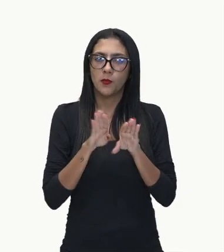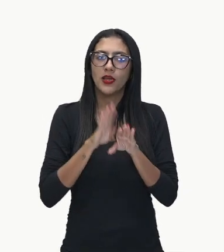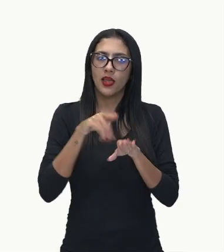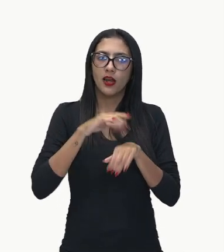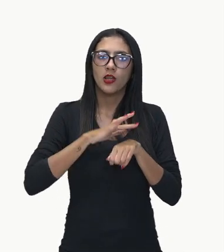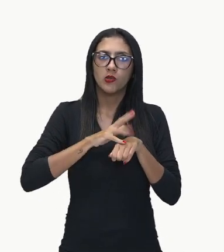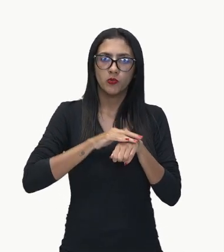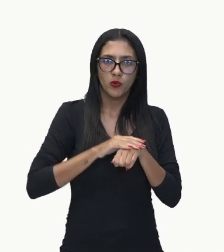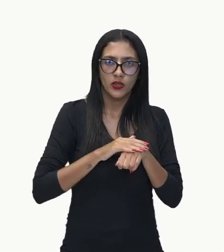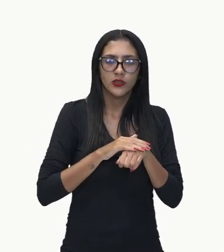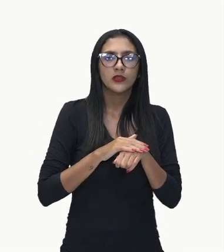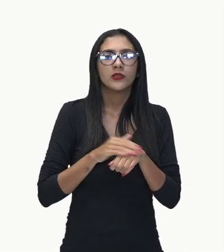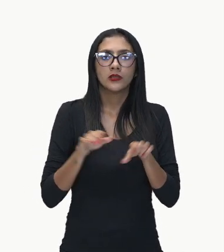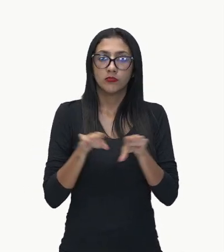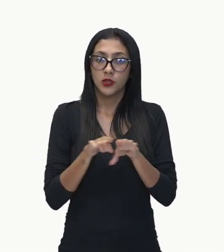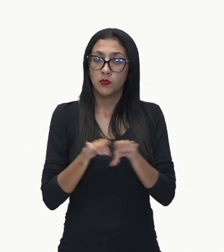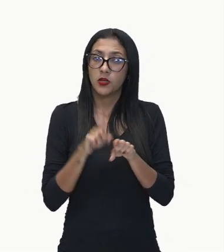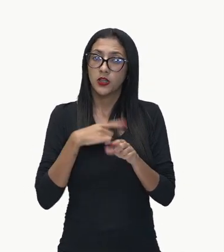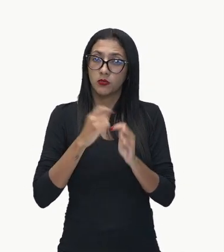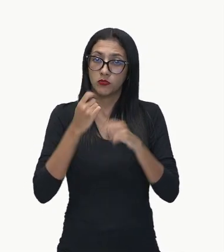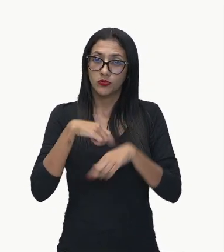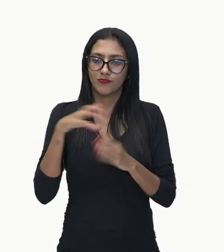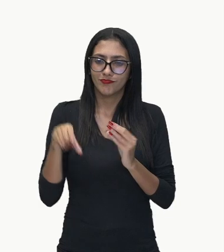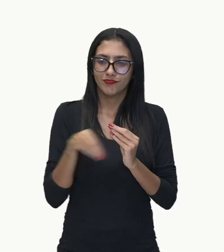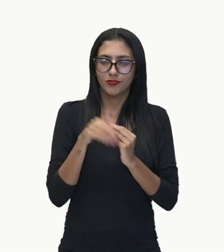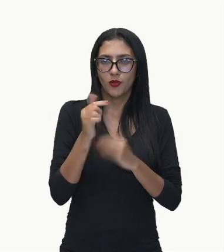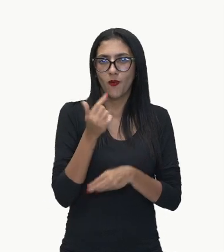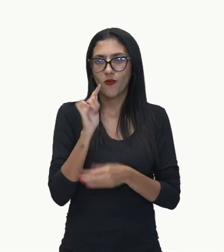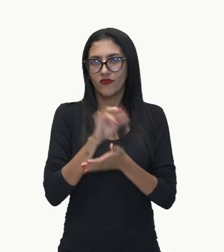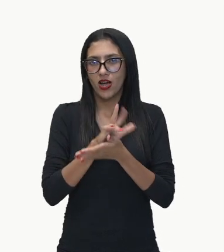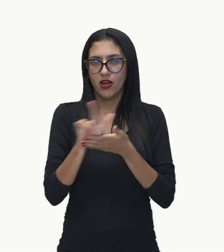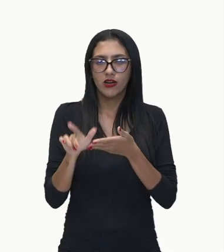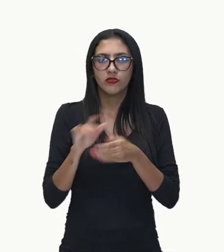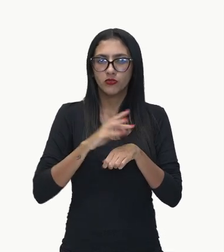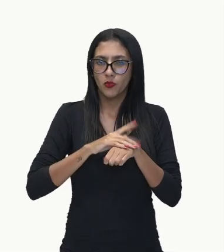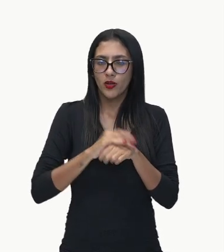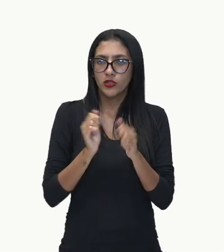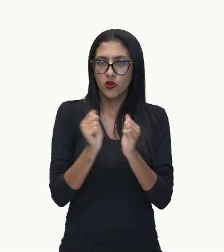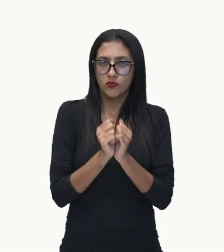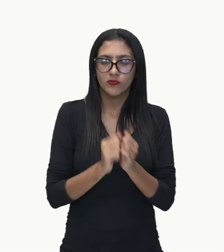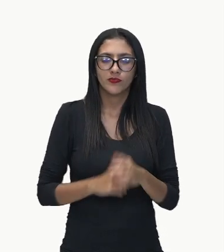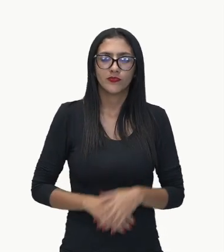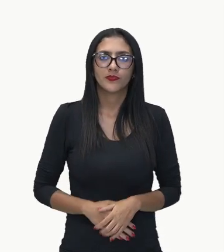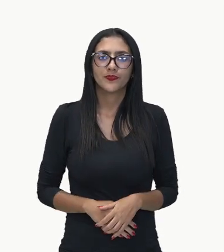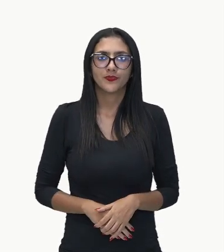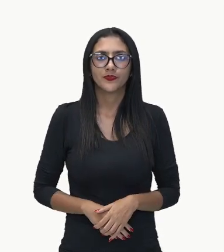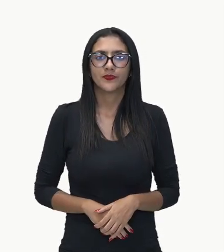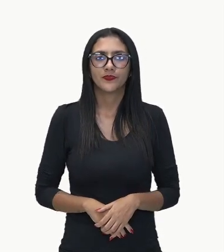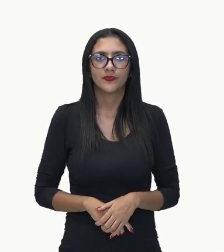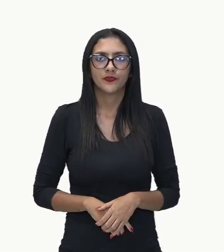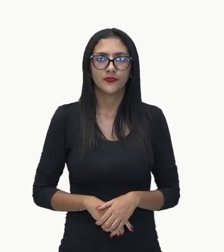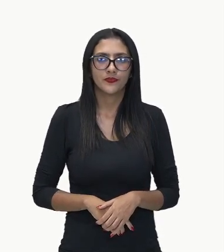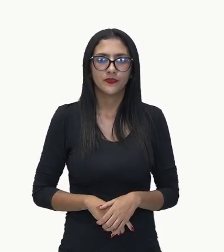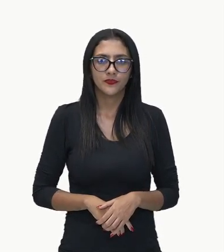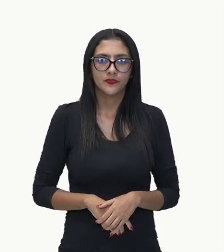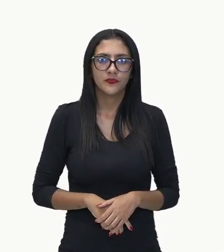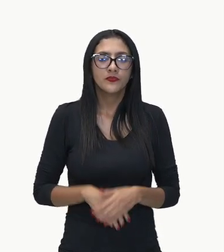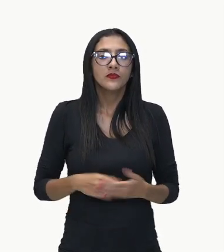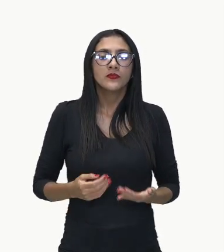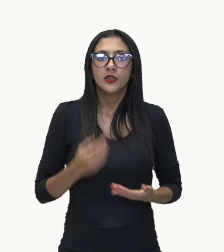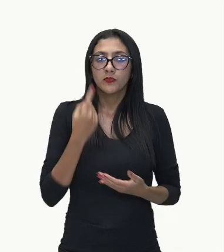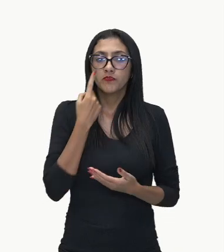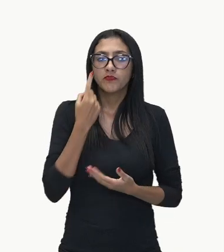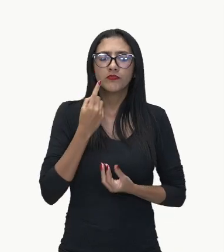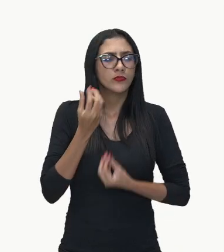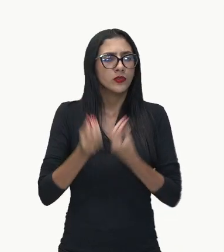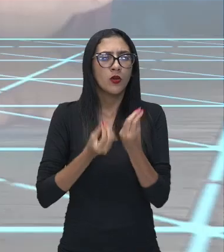uma abertura de portas para outras doenças também se instalarem. Ok? Bom, então vamos ver que como a atividade física